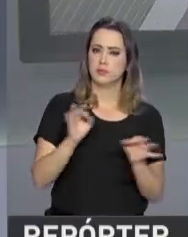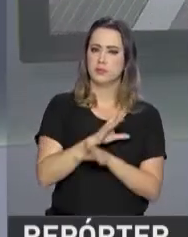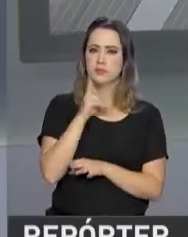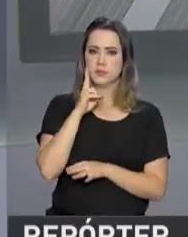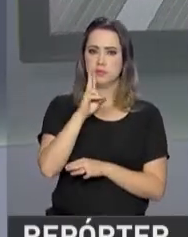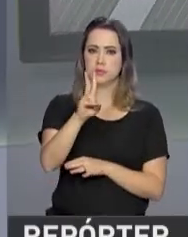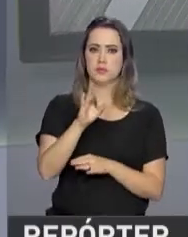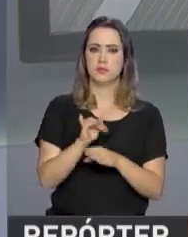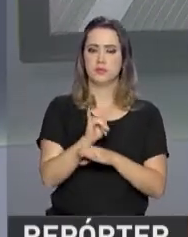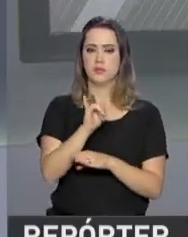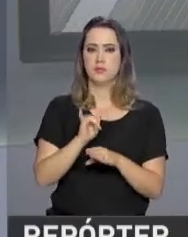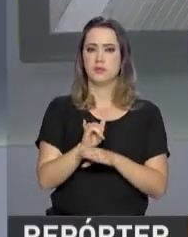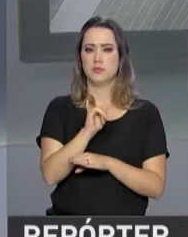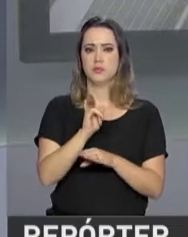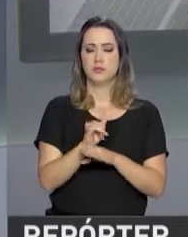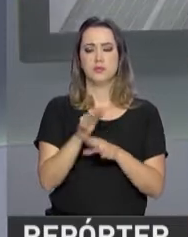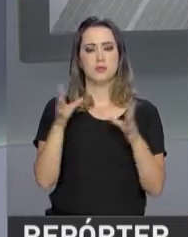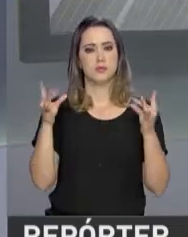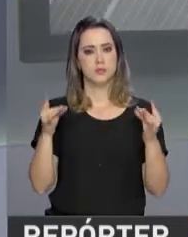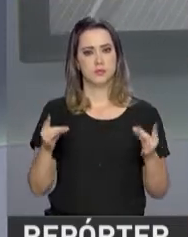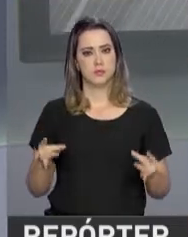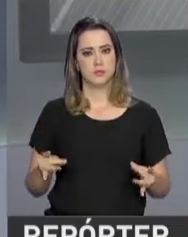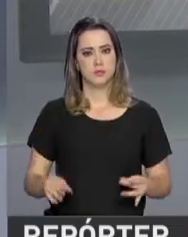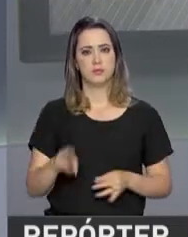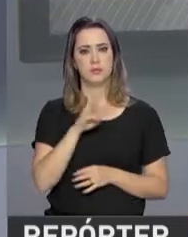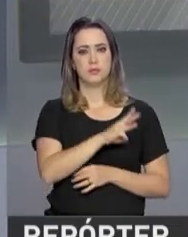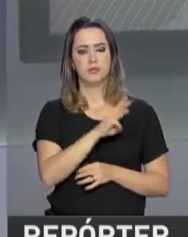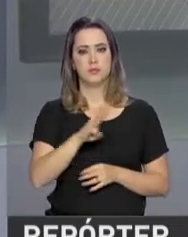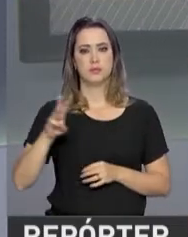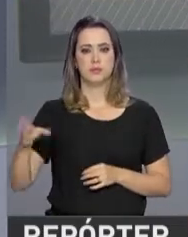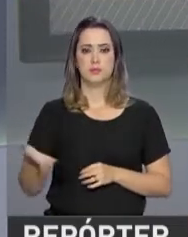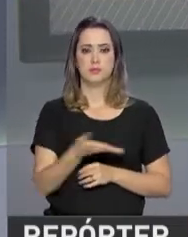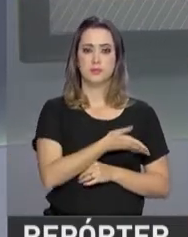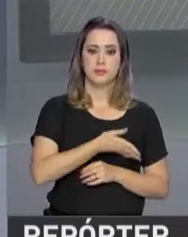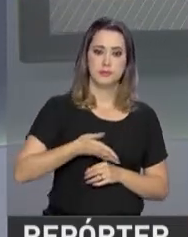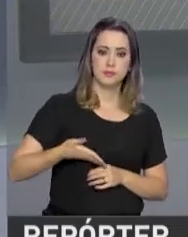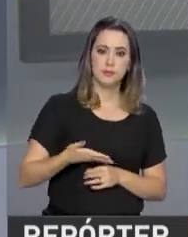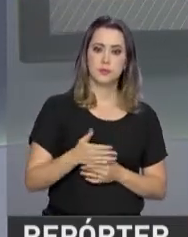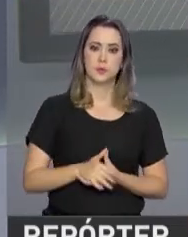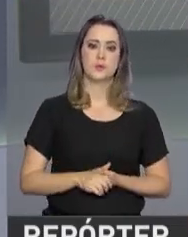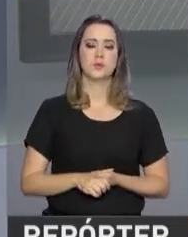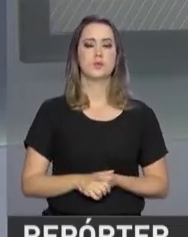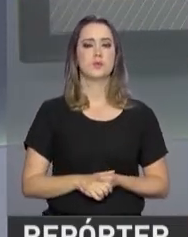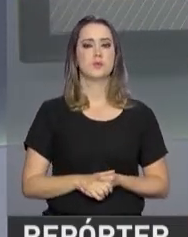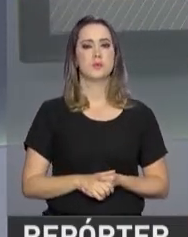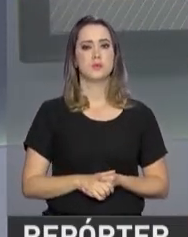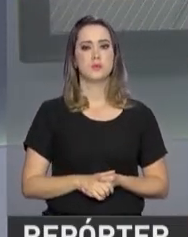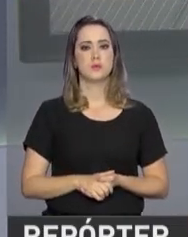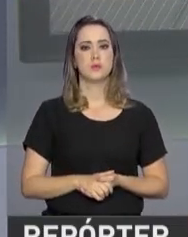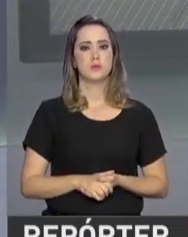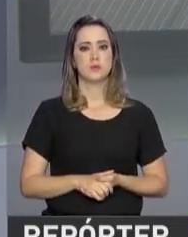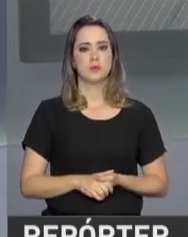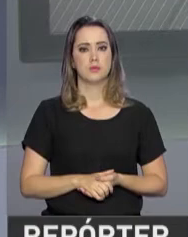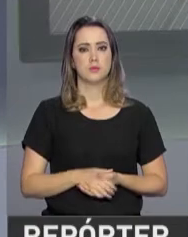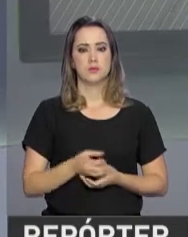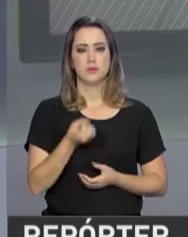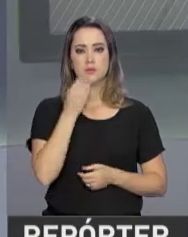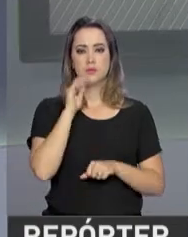aqui. Você pode rever as reportagens no YouTube e toda a nossa programação também está na página da NBR na internet.